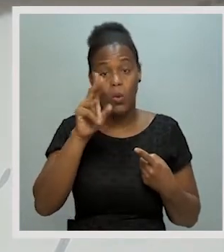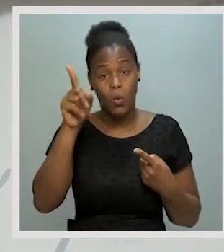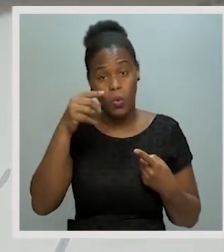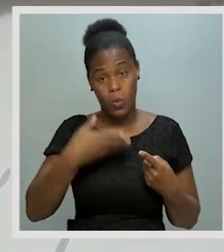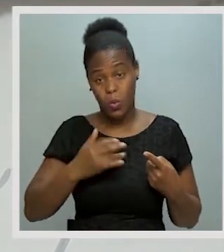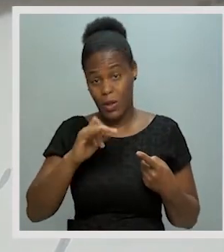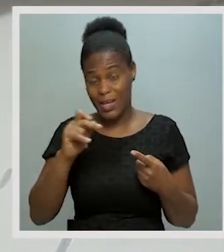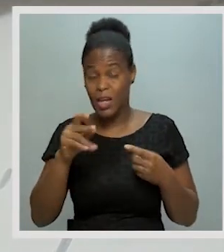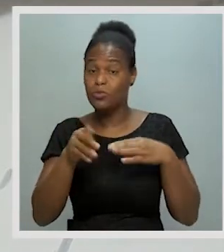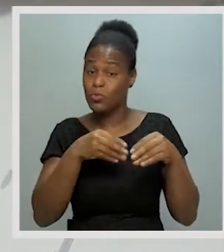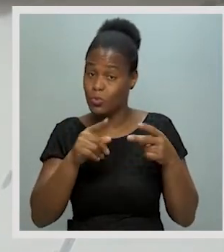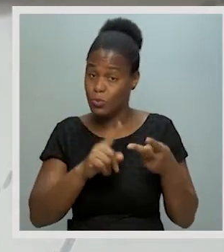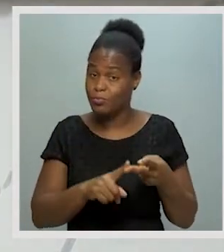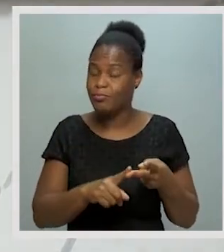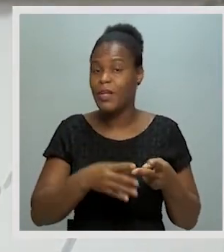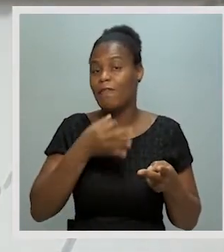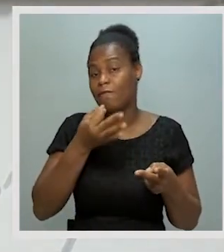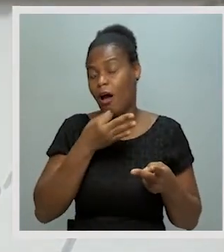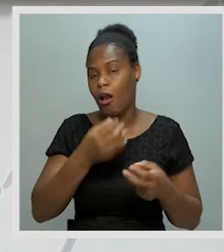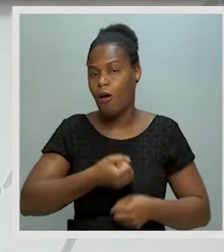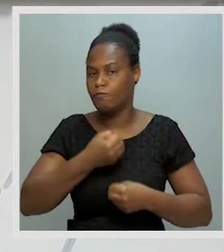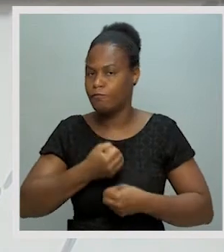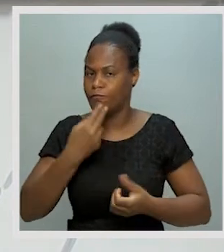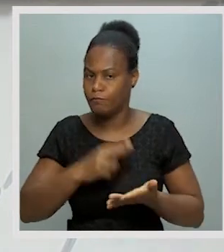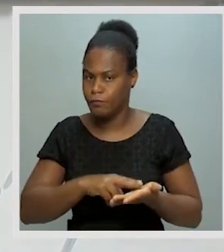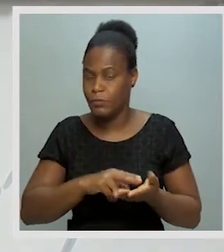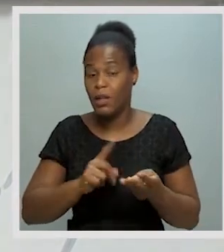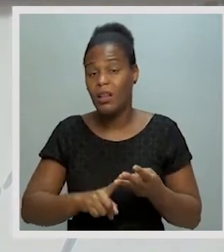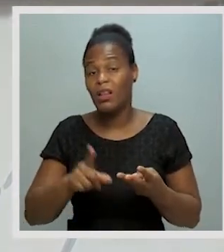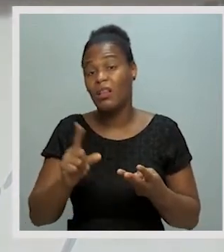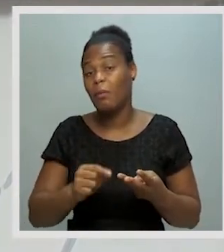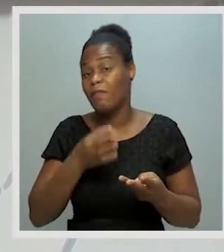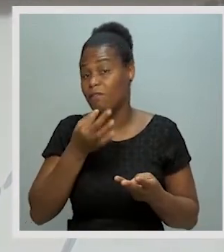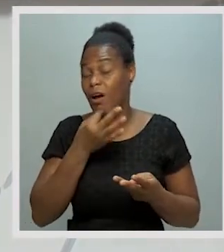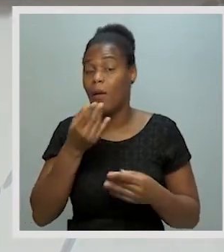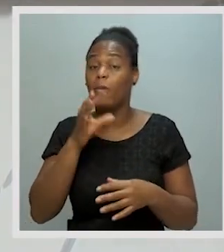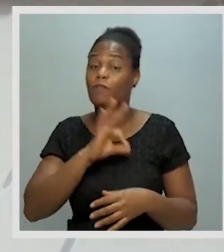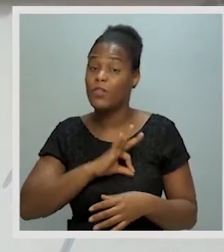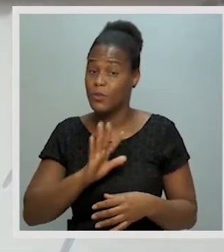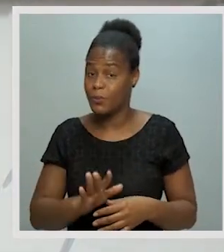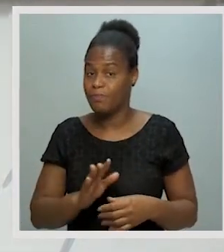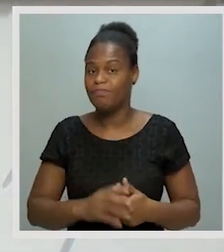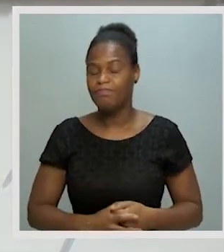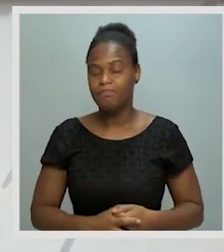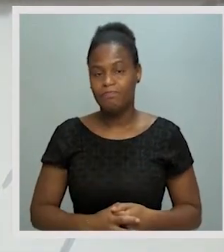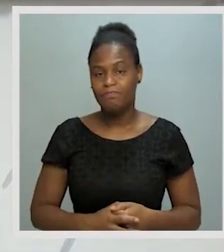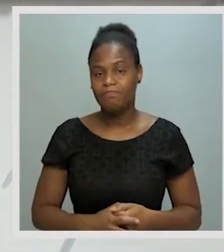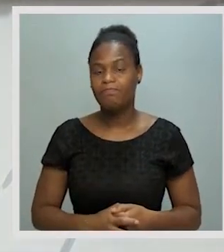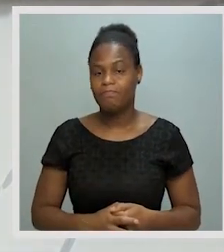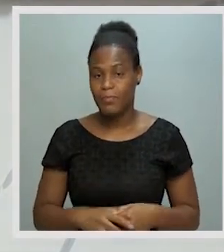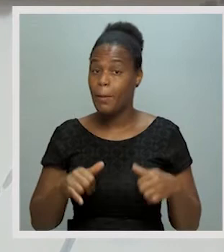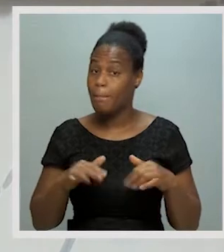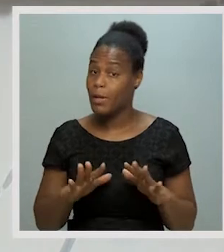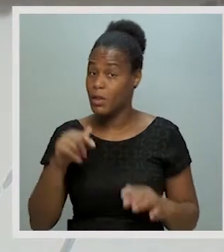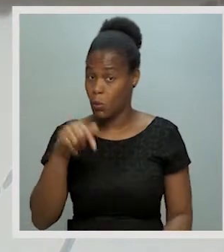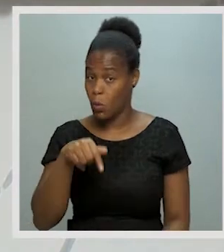lúdica, também falamos da vertente da afirmação e também falamos da vertente profissional.